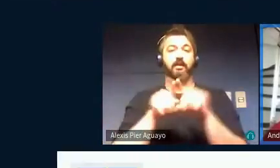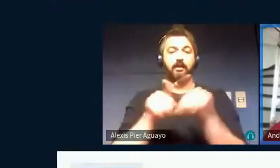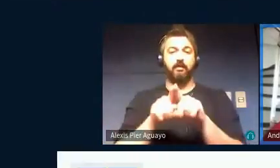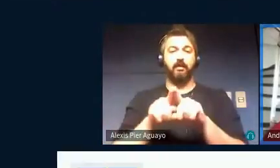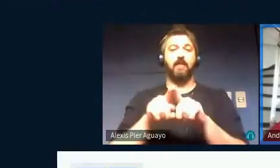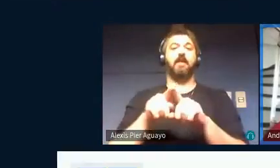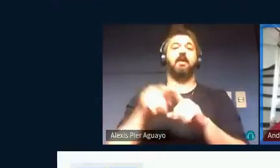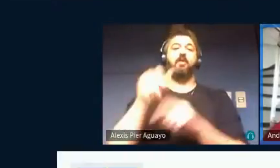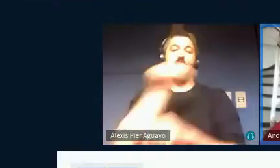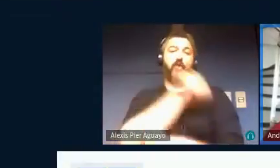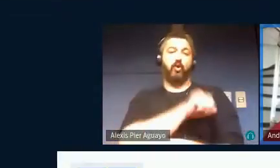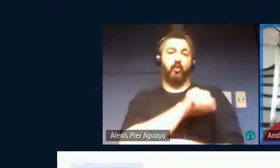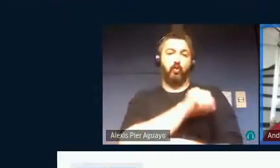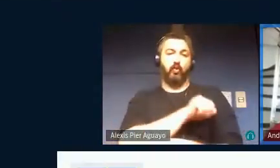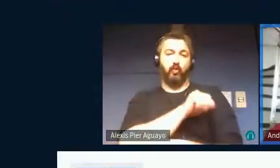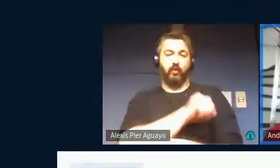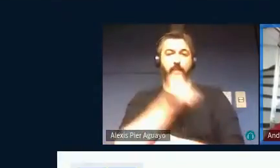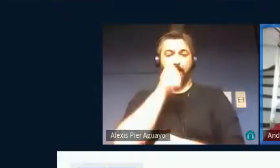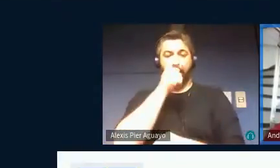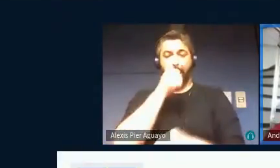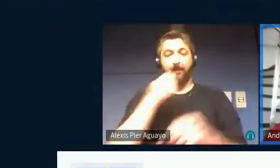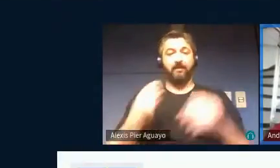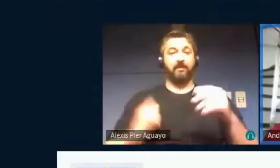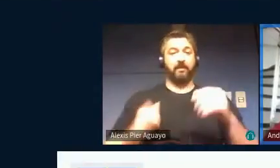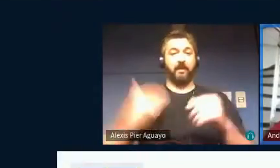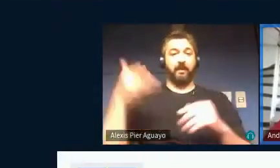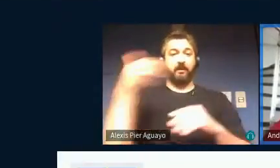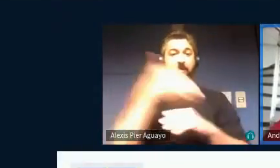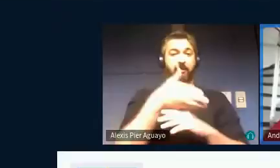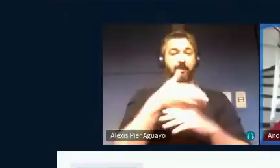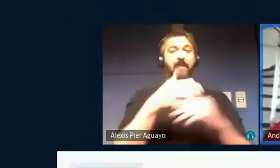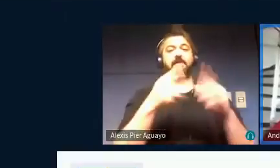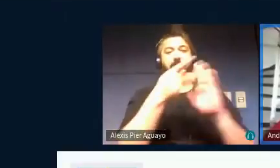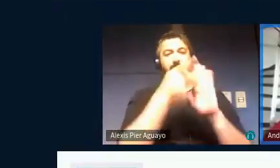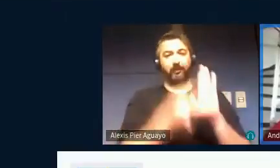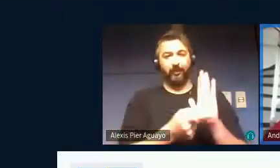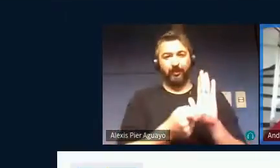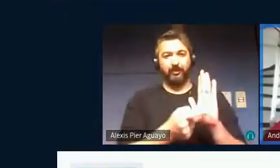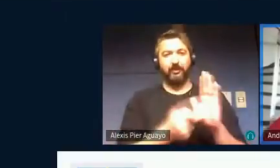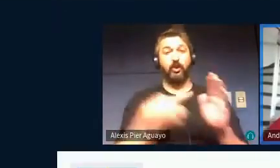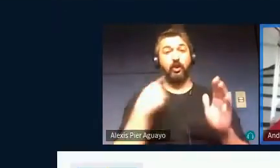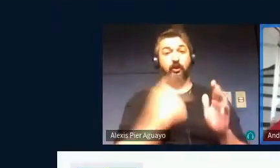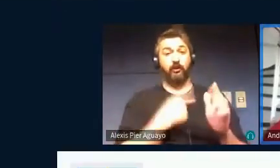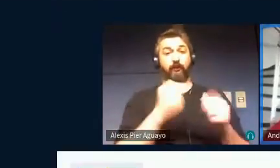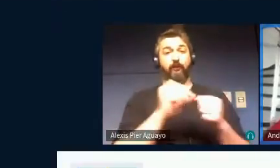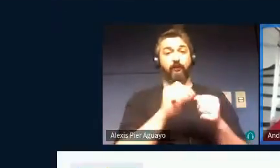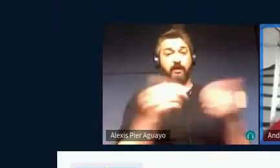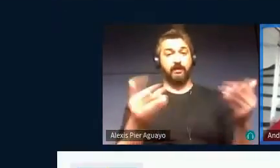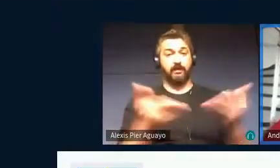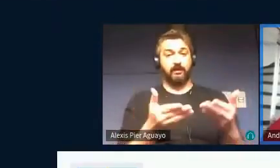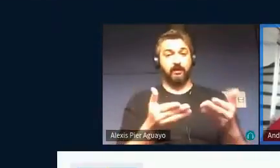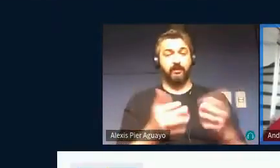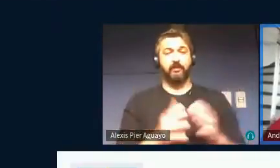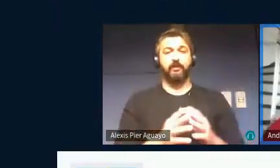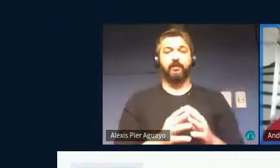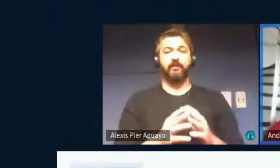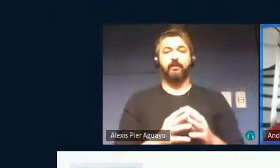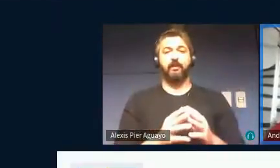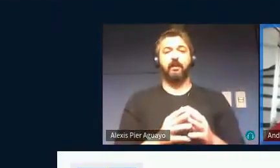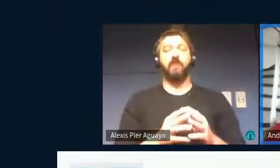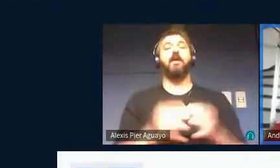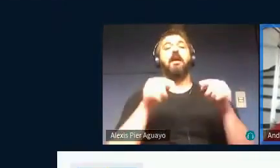que vão participar desse projeto, né, que a gente pretende desenvolver. O projeto tem um título, uma questão